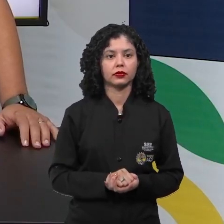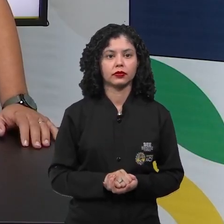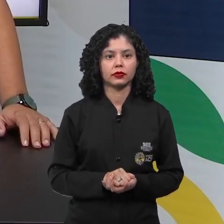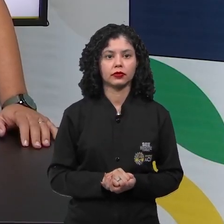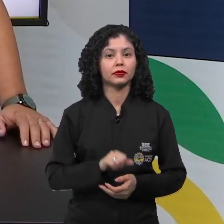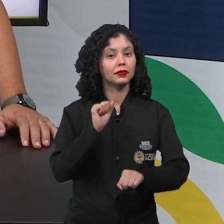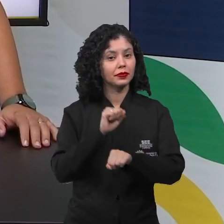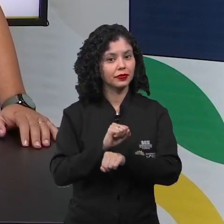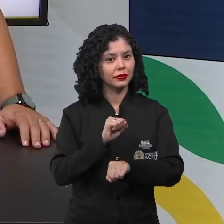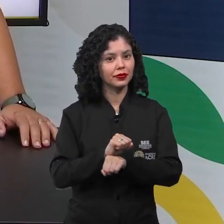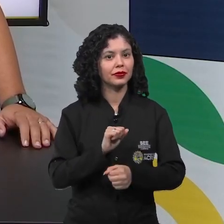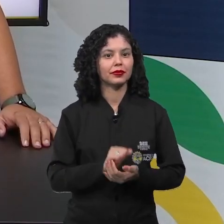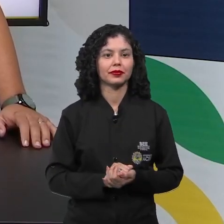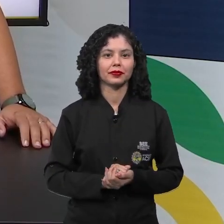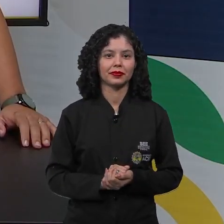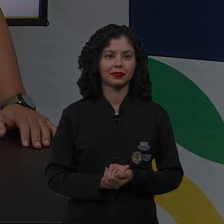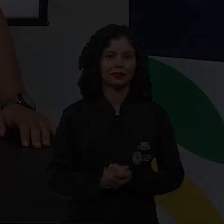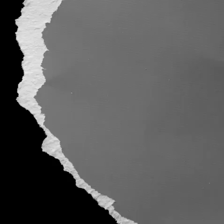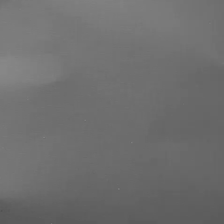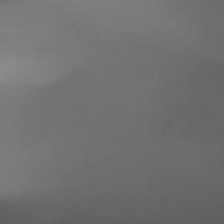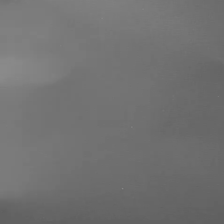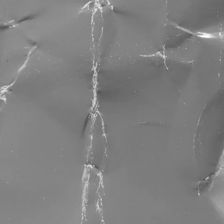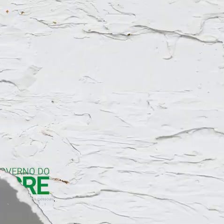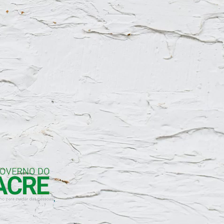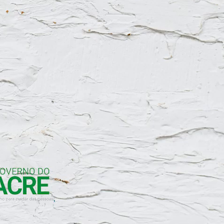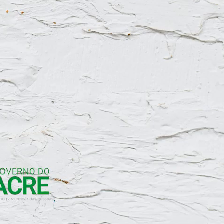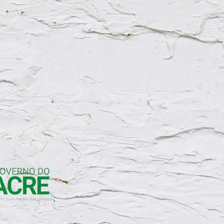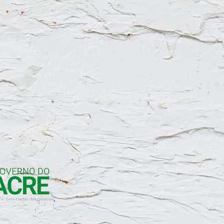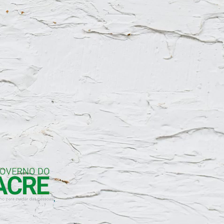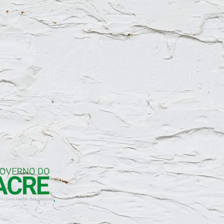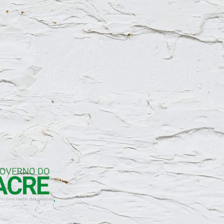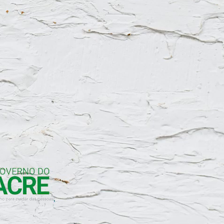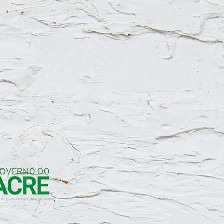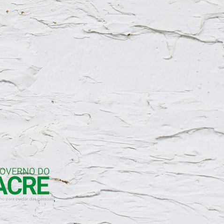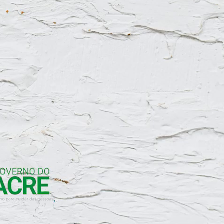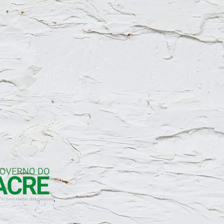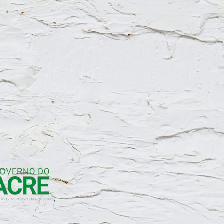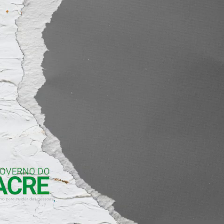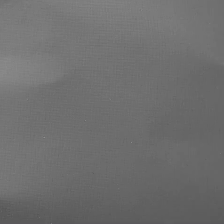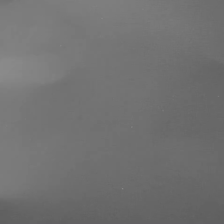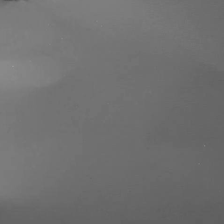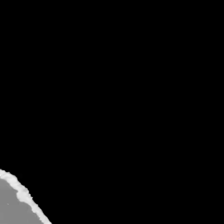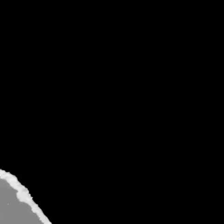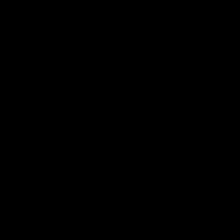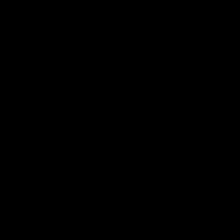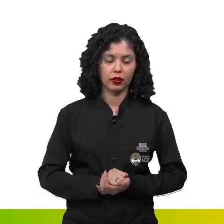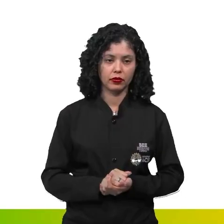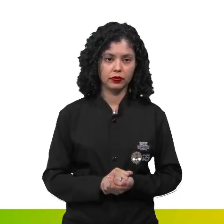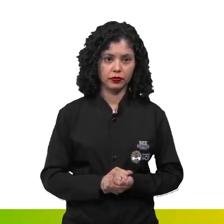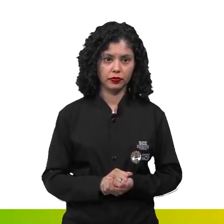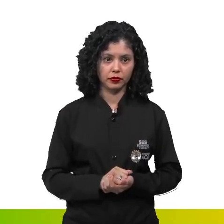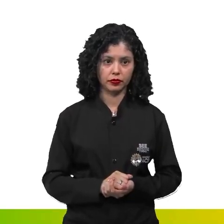eu te aguardo lá.